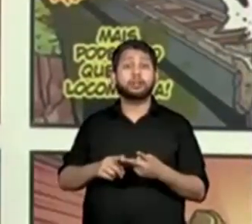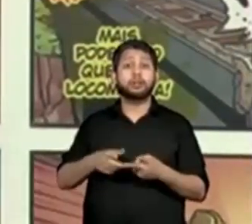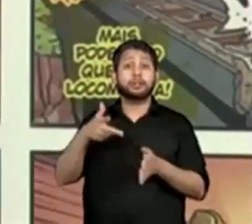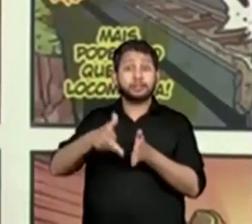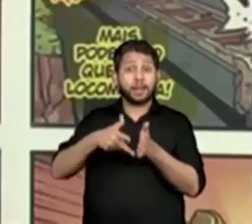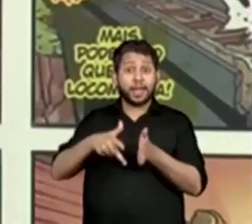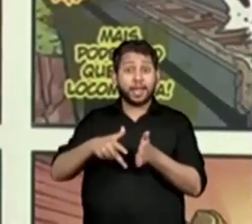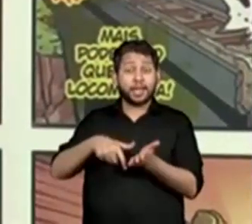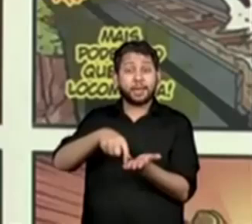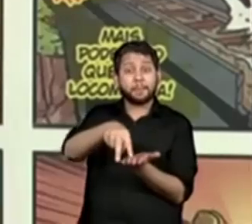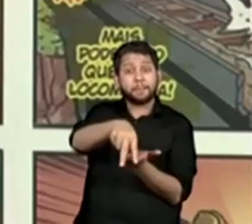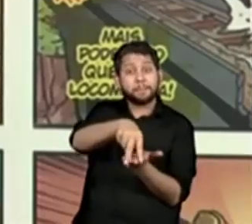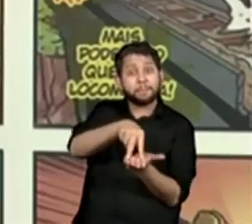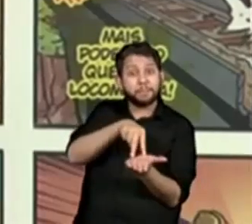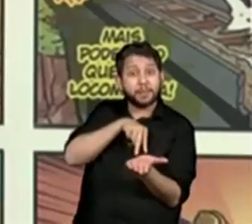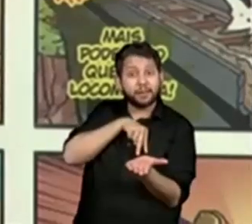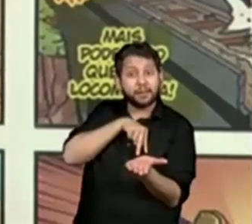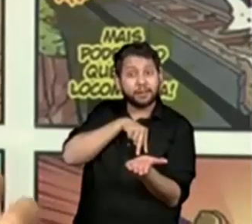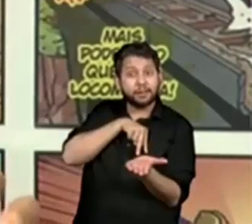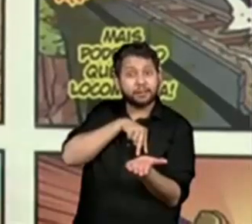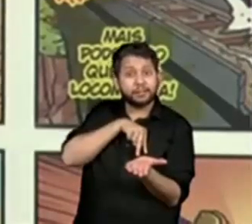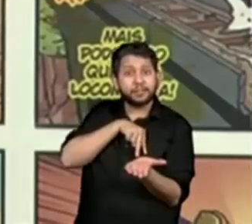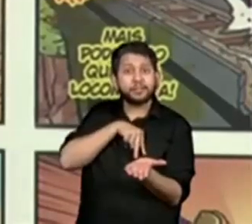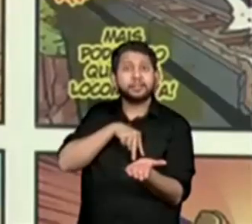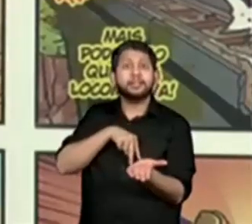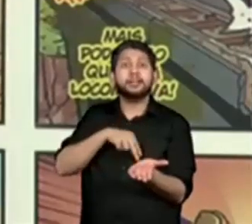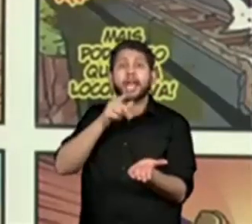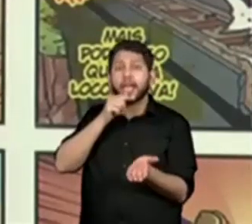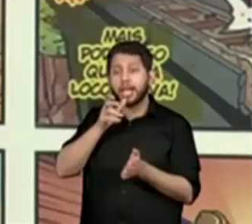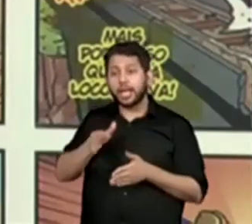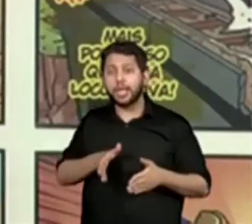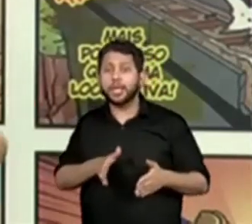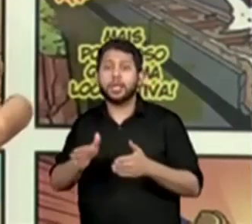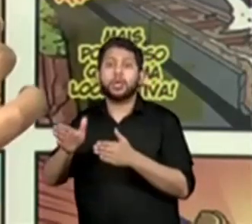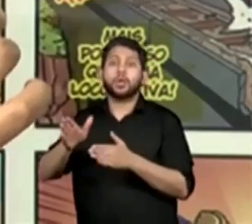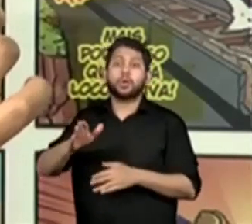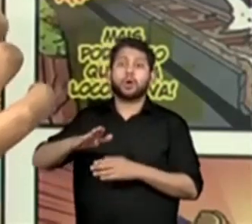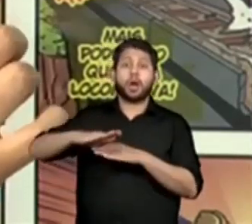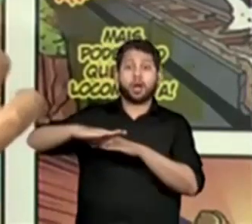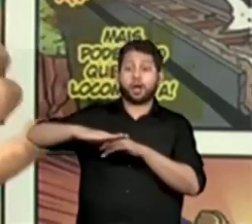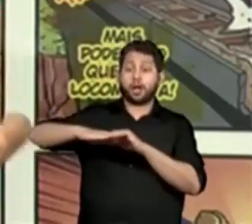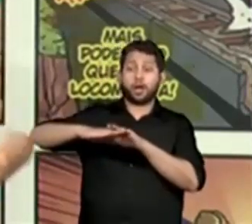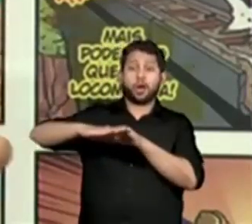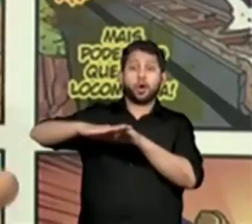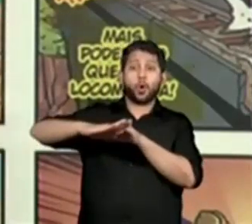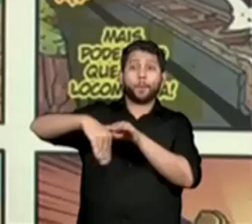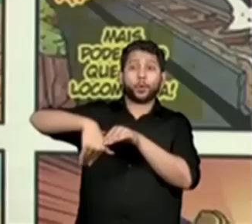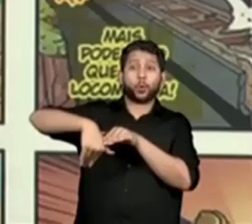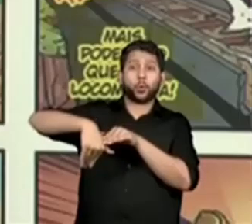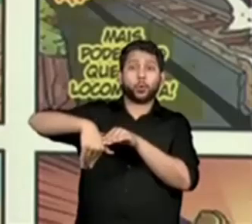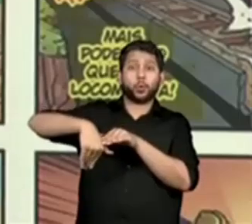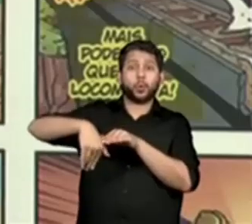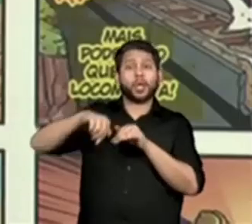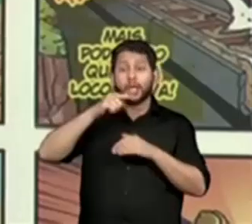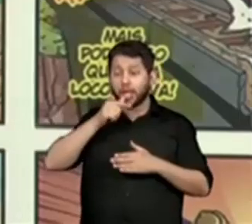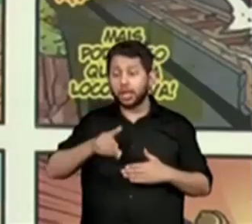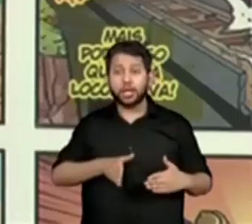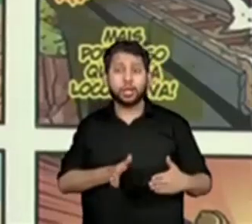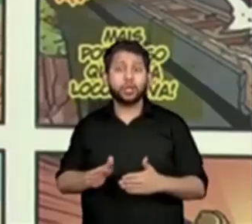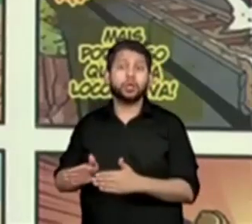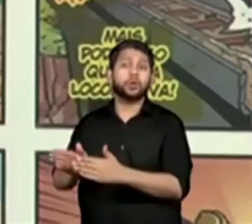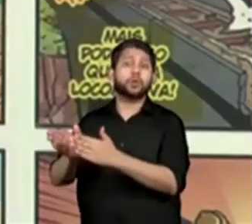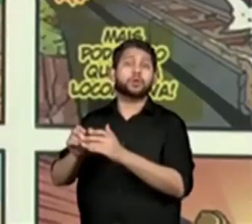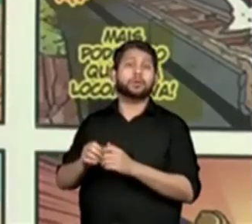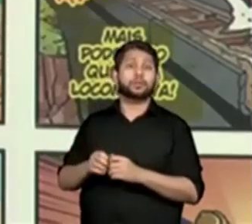linha do trem, né, o trecho rompido. Ao fundo, eu tenho um rio passando